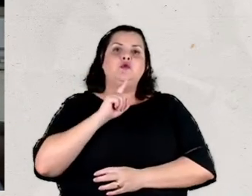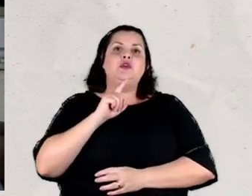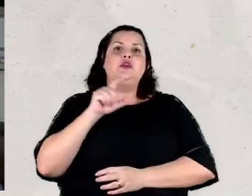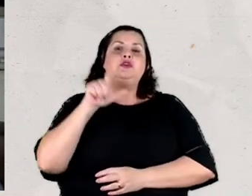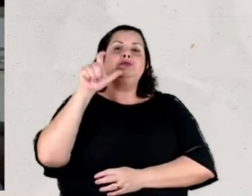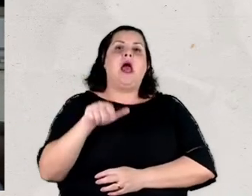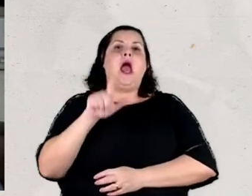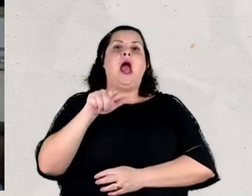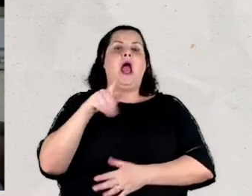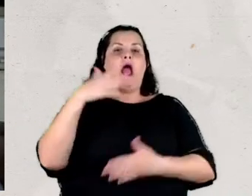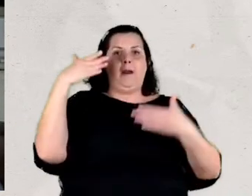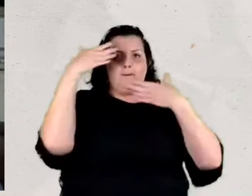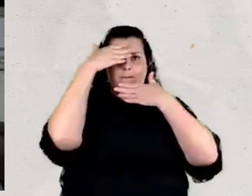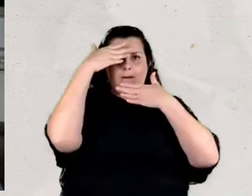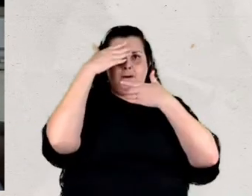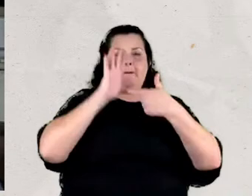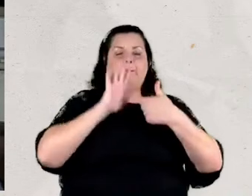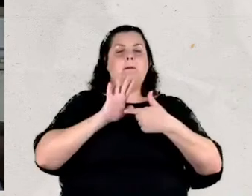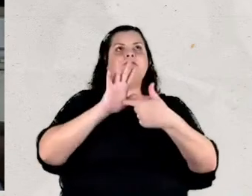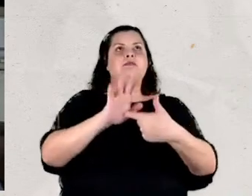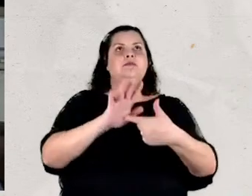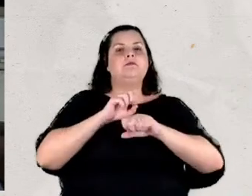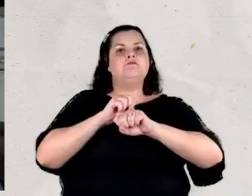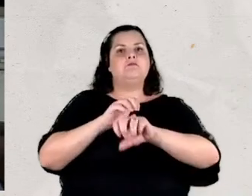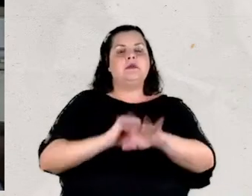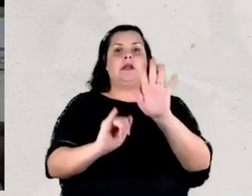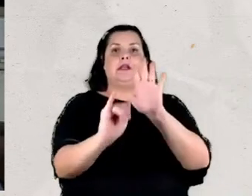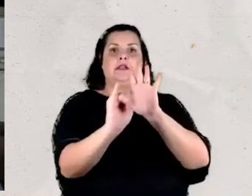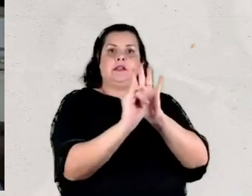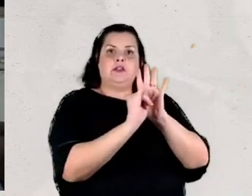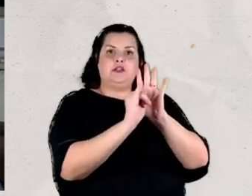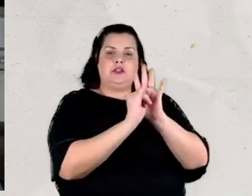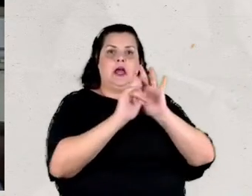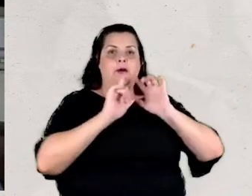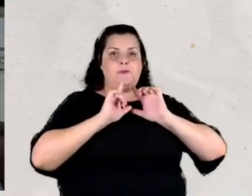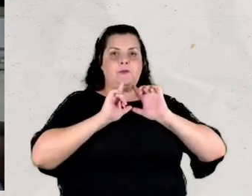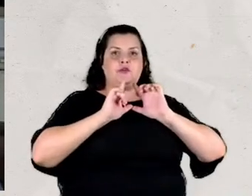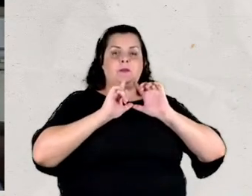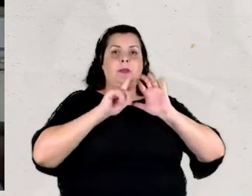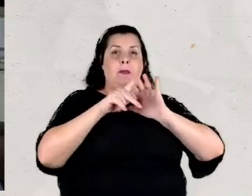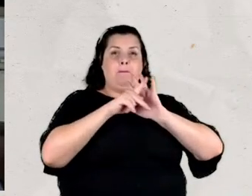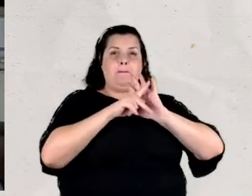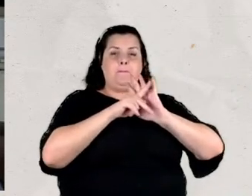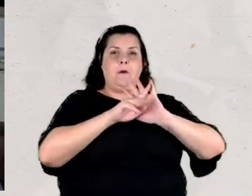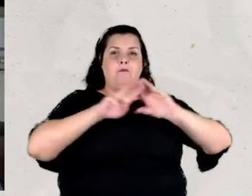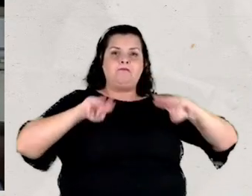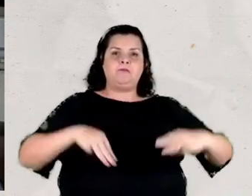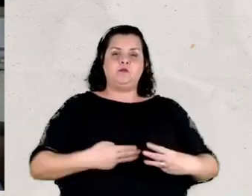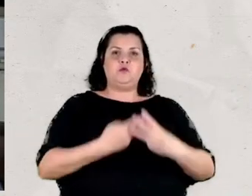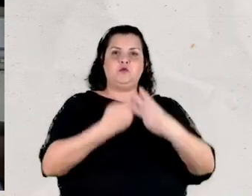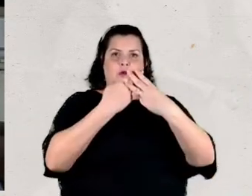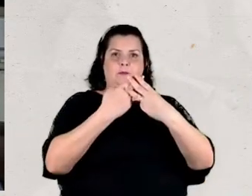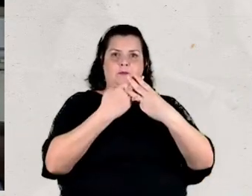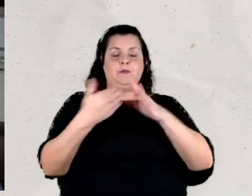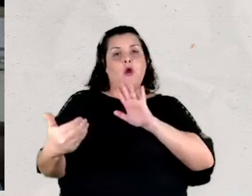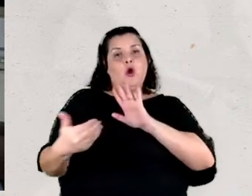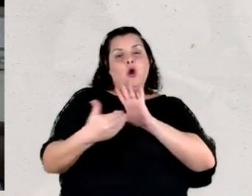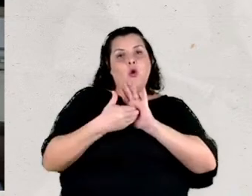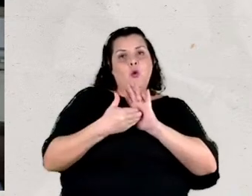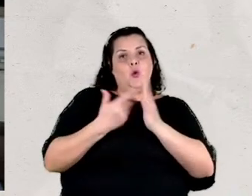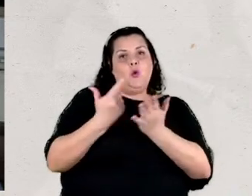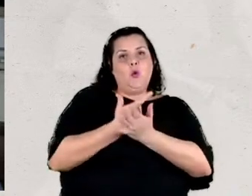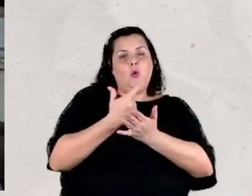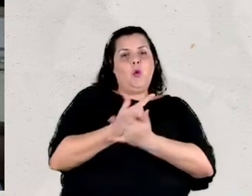judaísmo, identidade judaica e Israel. Seu último livro, Letters to My Palestinian